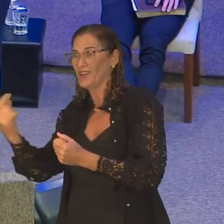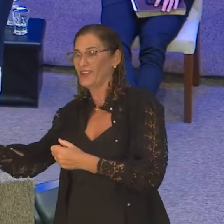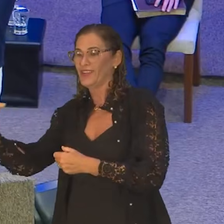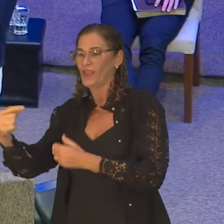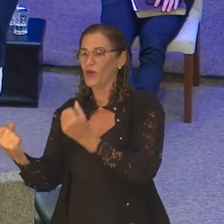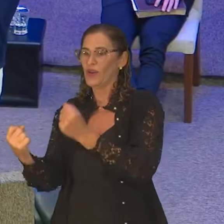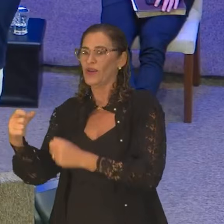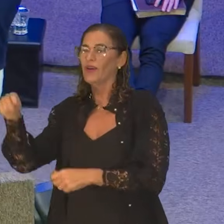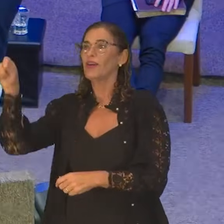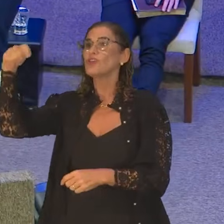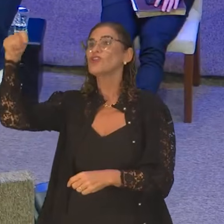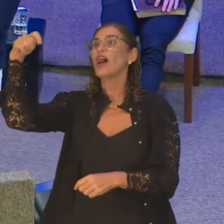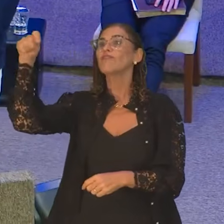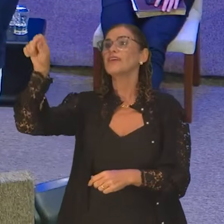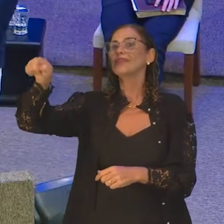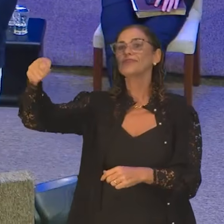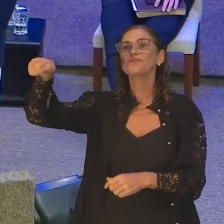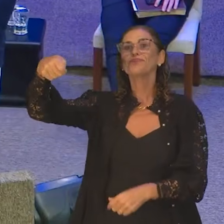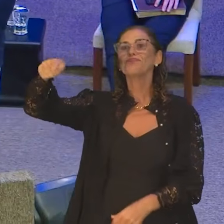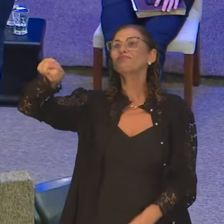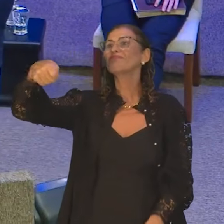com a chave na mão.